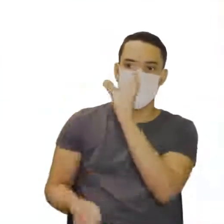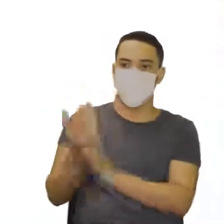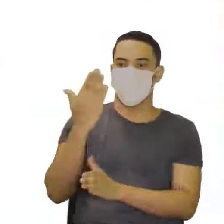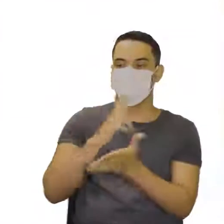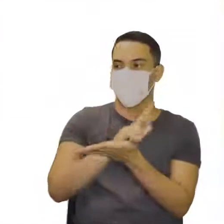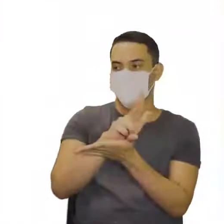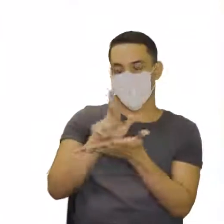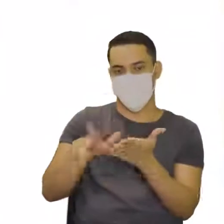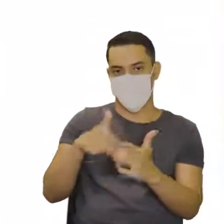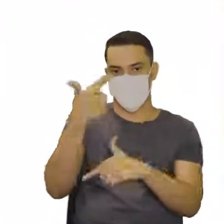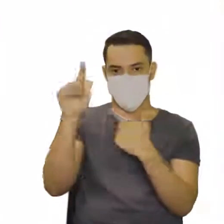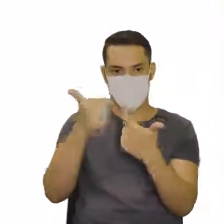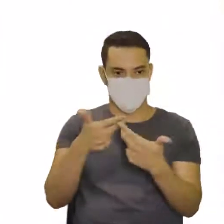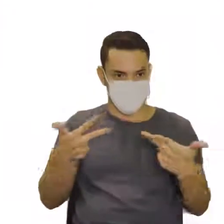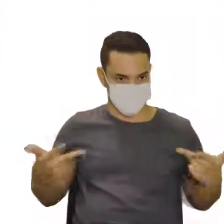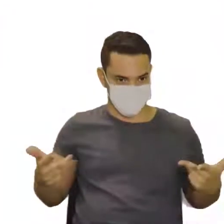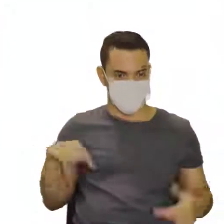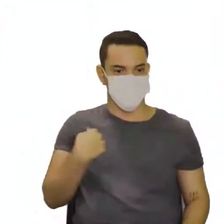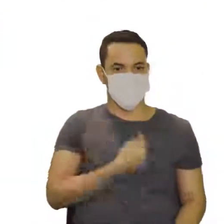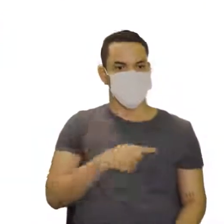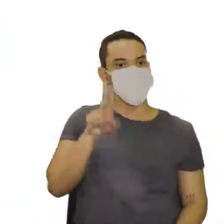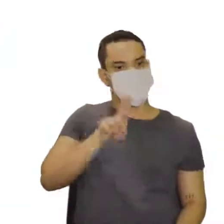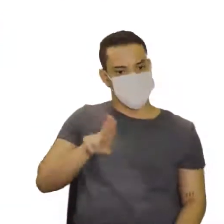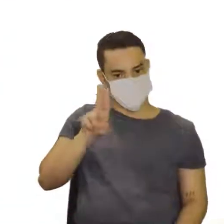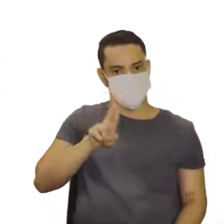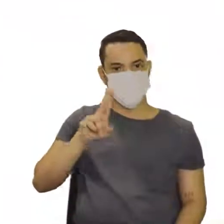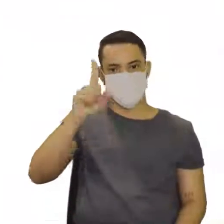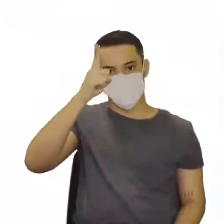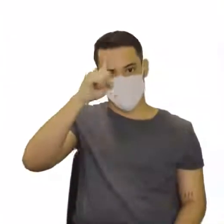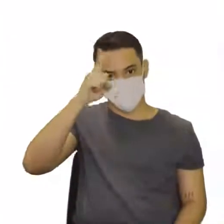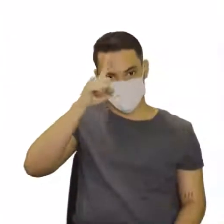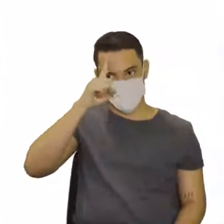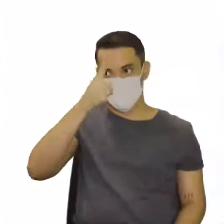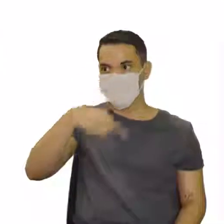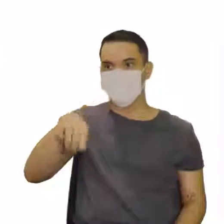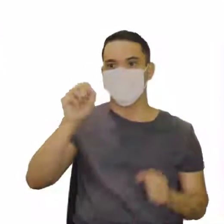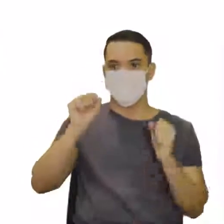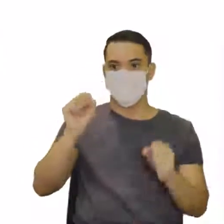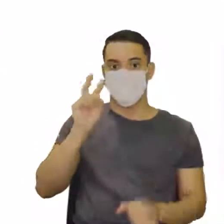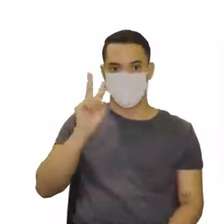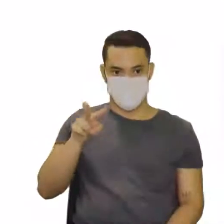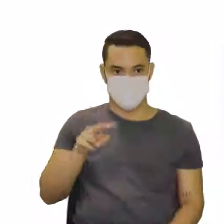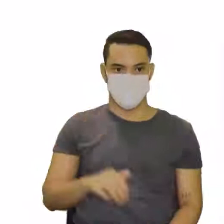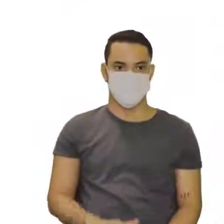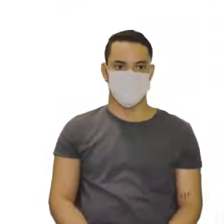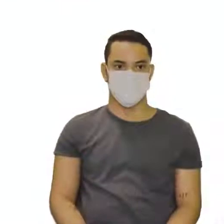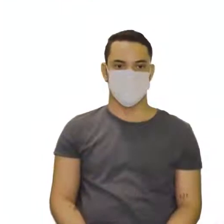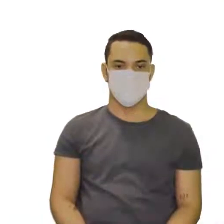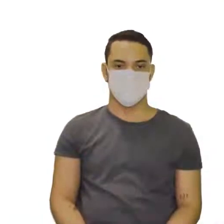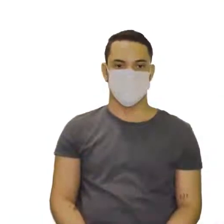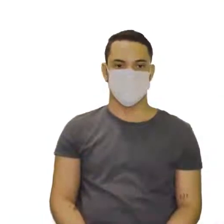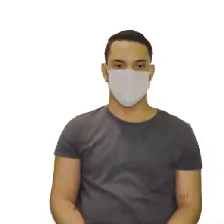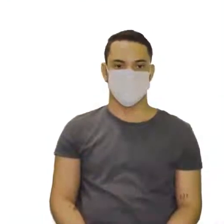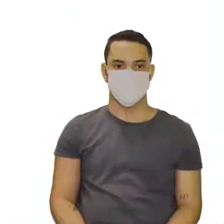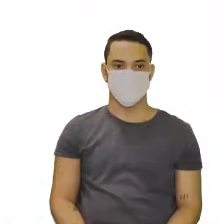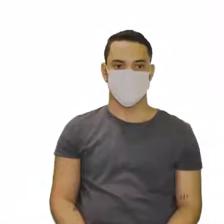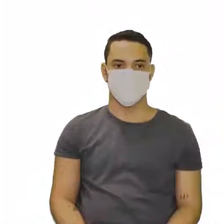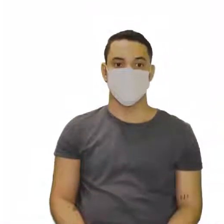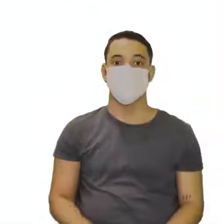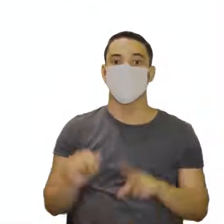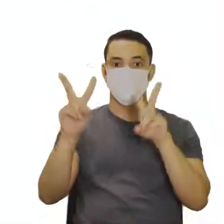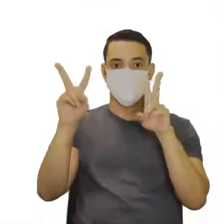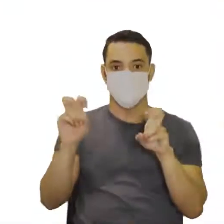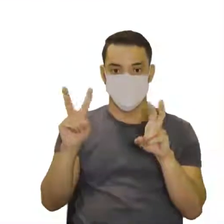várias outras coisas, ok? Que nós utilizamos aí no nosso dia a dia, como vocês podem ver aí, tá bom? Ele falou que, acerca do